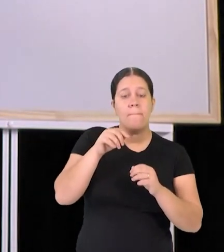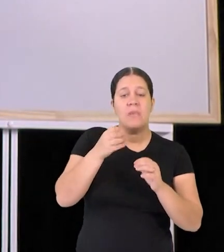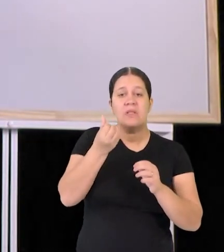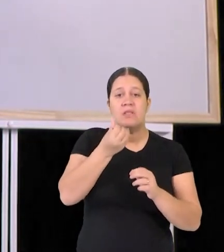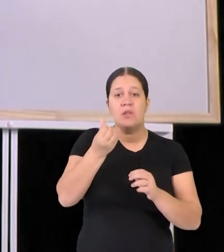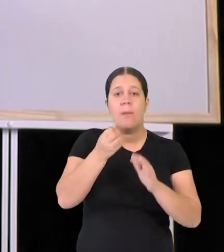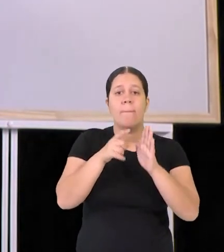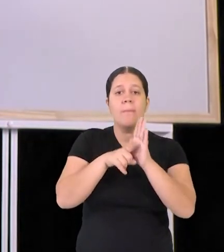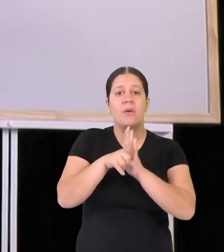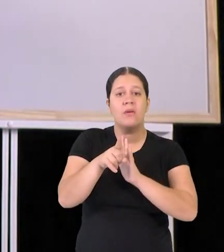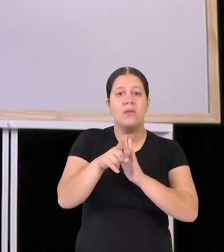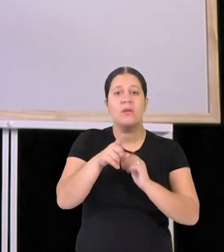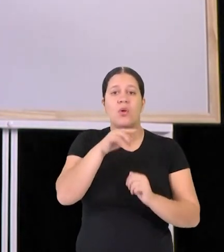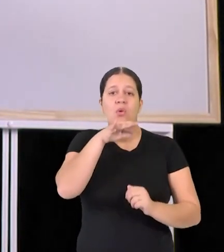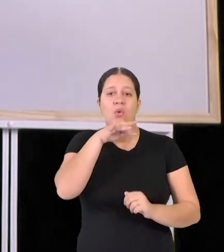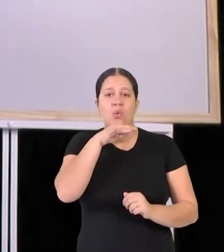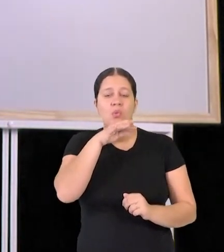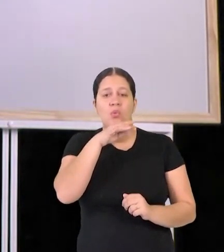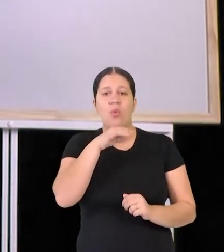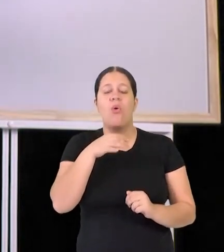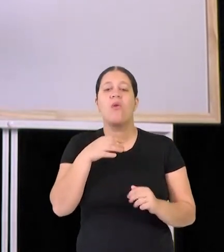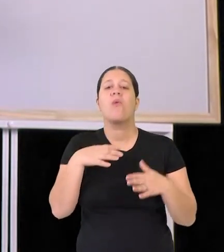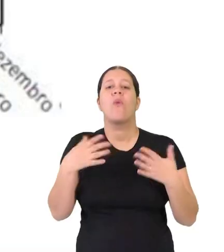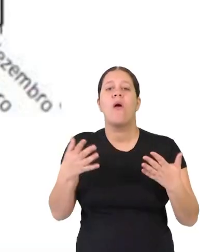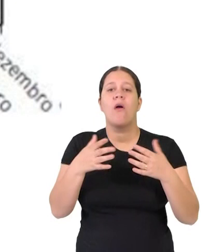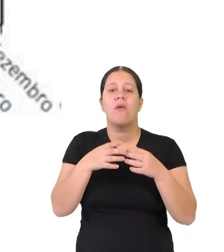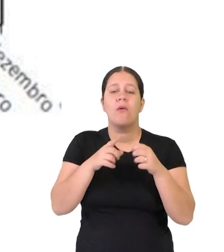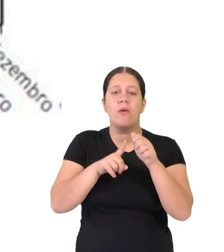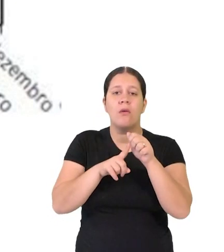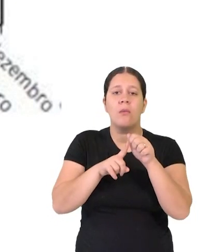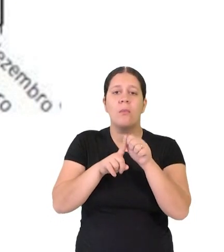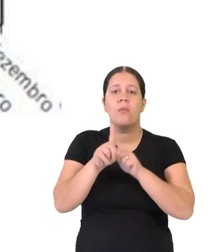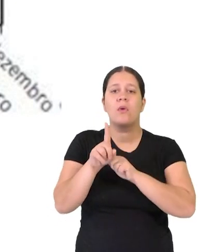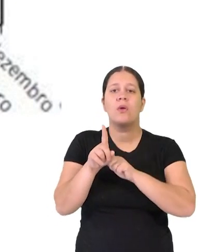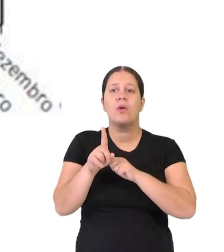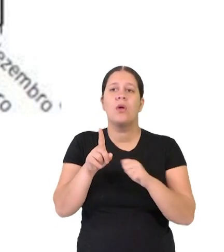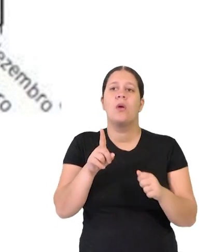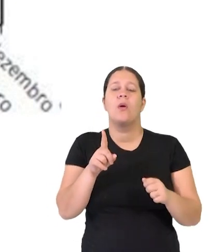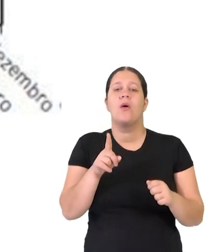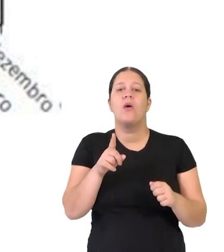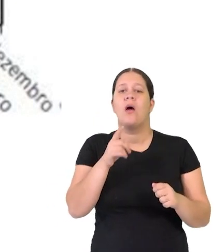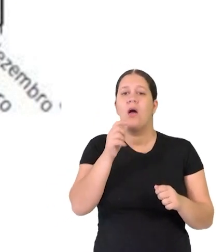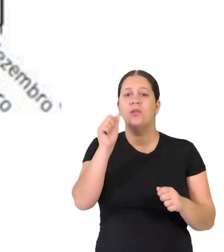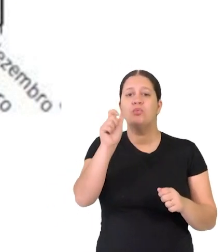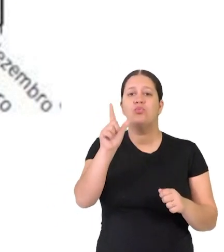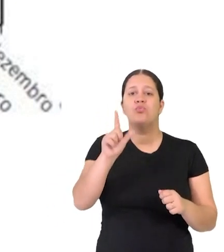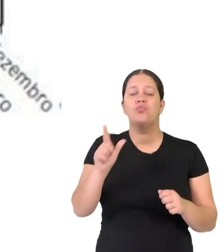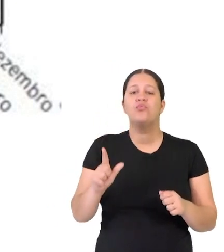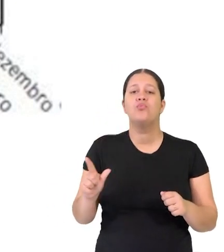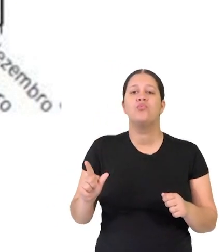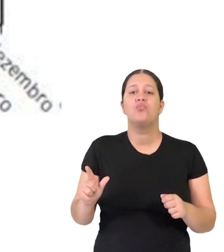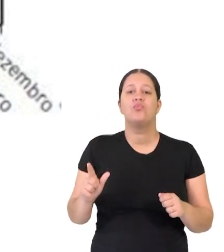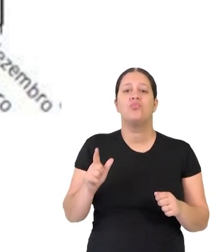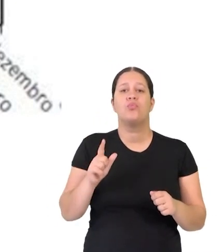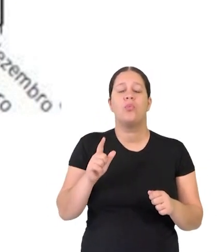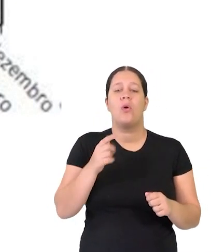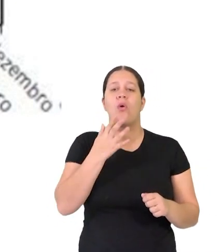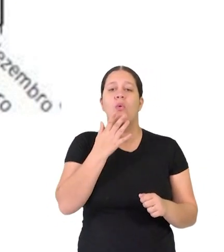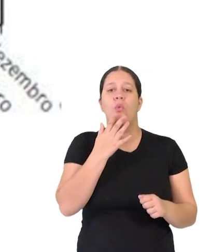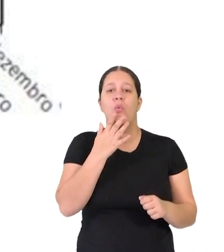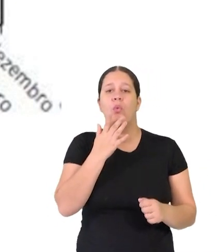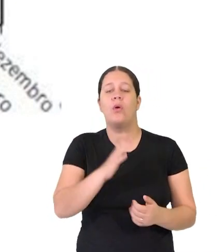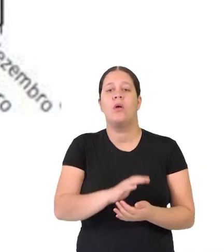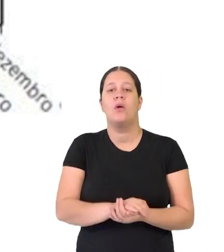Desfavoráveis. Beleza? Desfavoráveis. Que então são aqui os pontinhos azuis do gráfico. Então